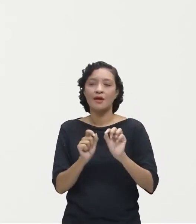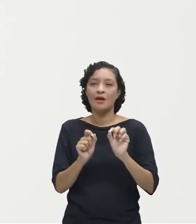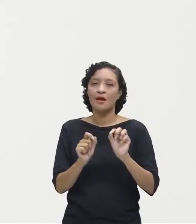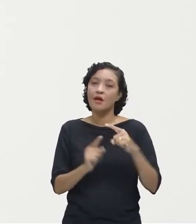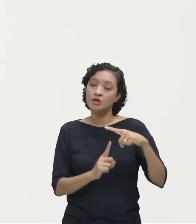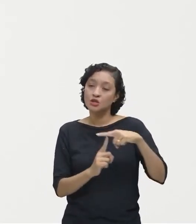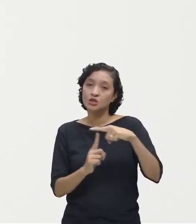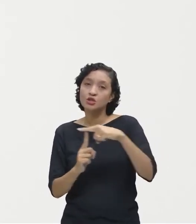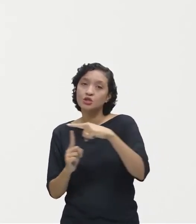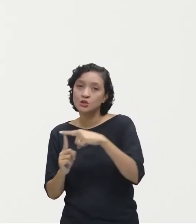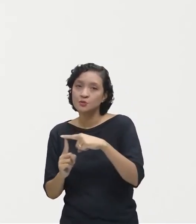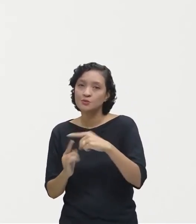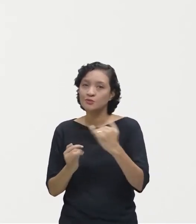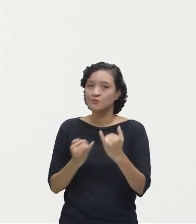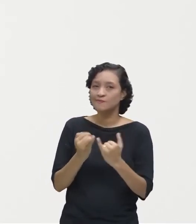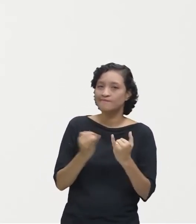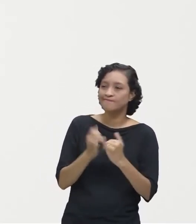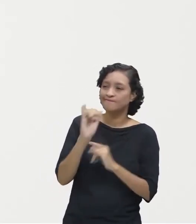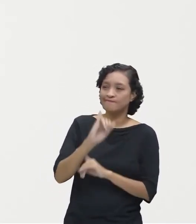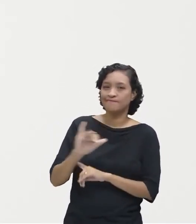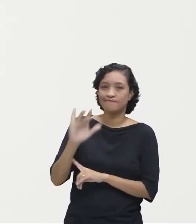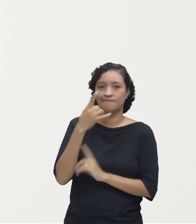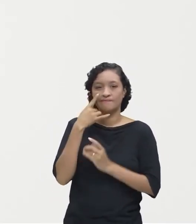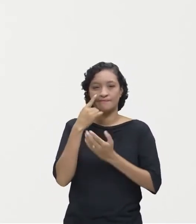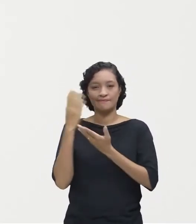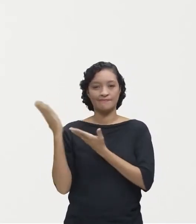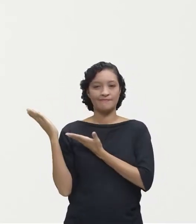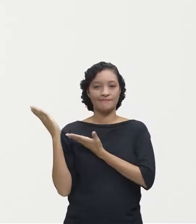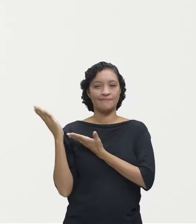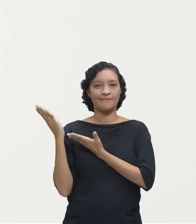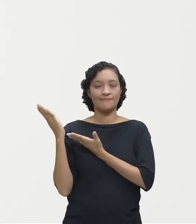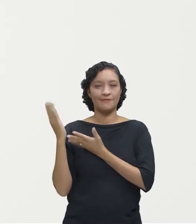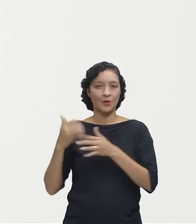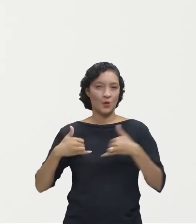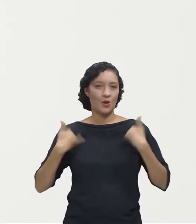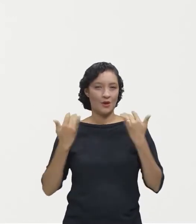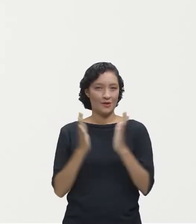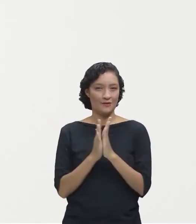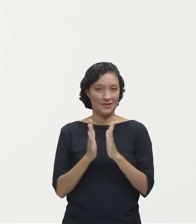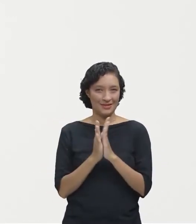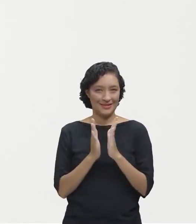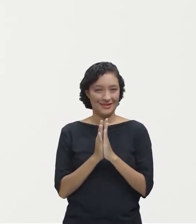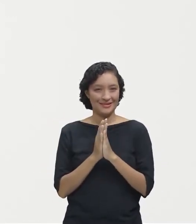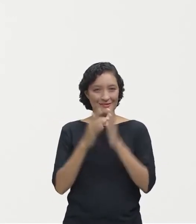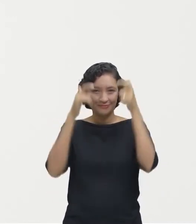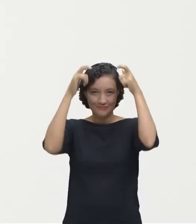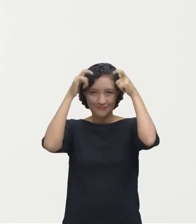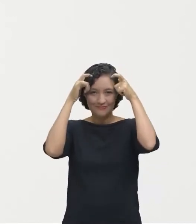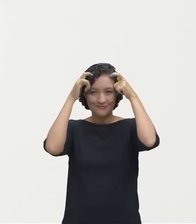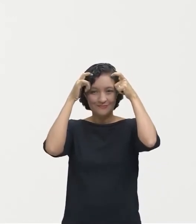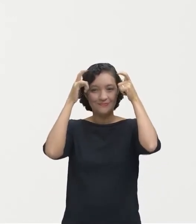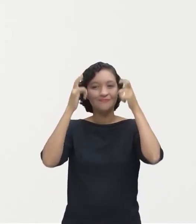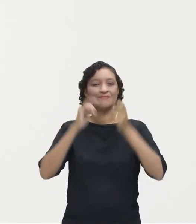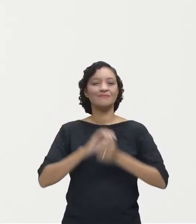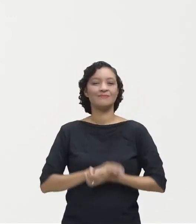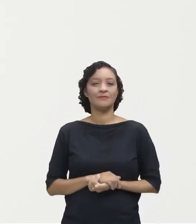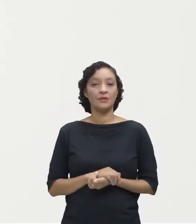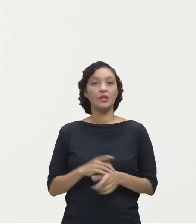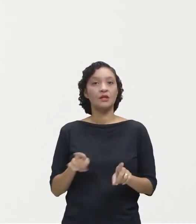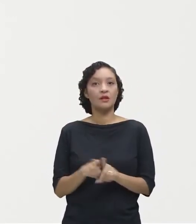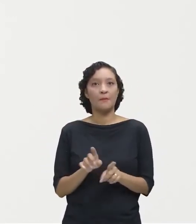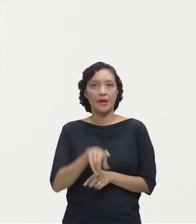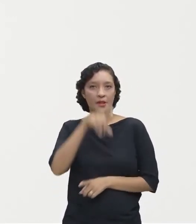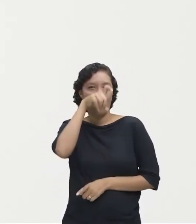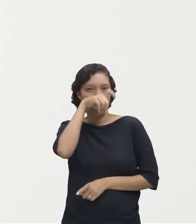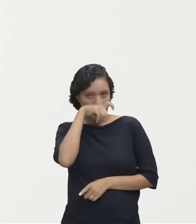forma. Olha aqui, ó, um chapéu de aniversário. Ele é um cone. E o chapéu da